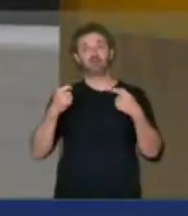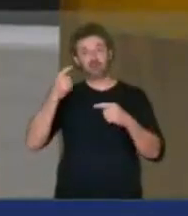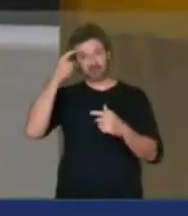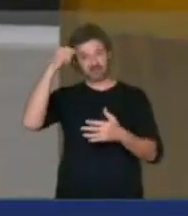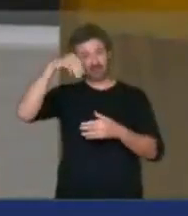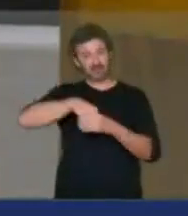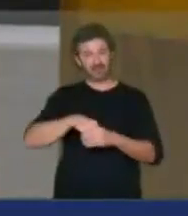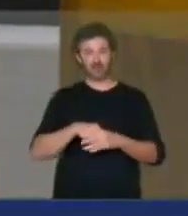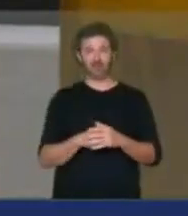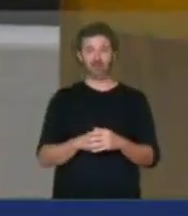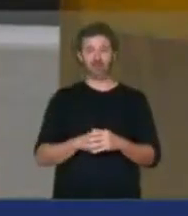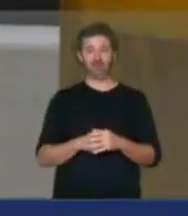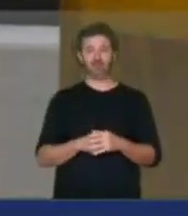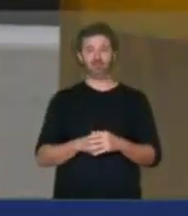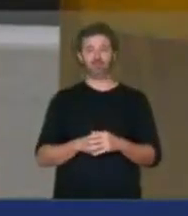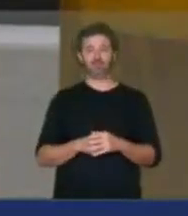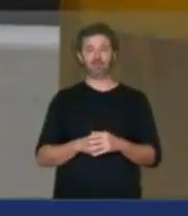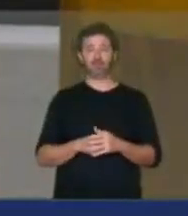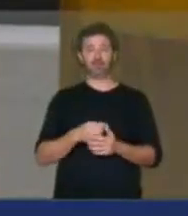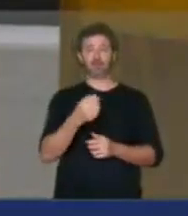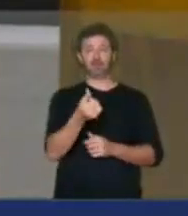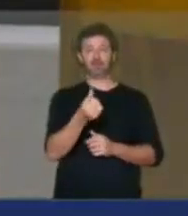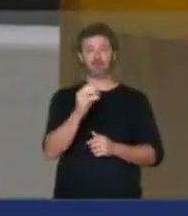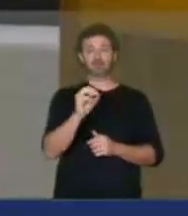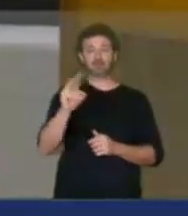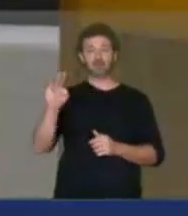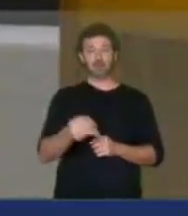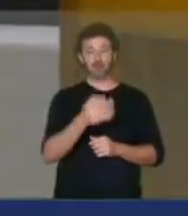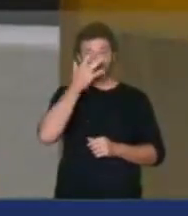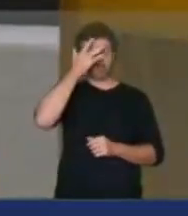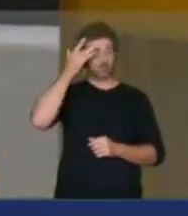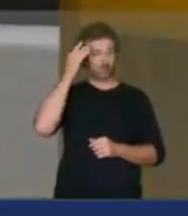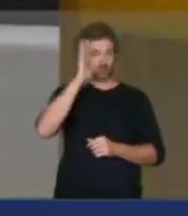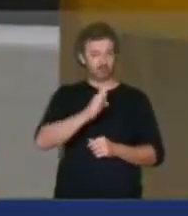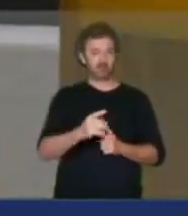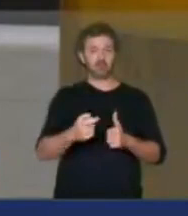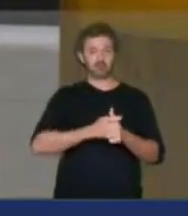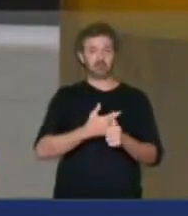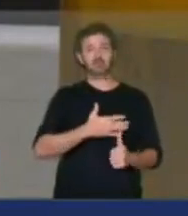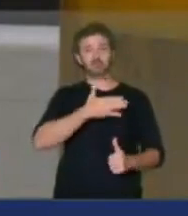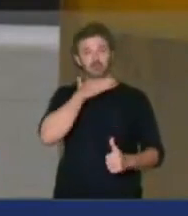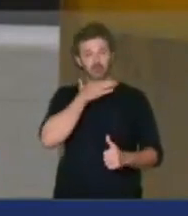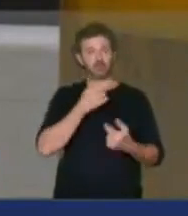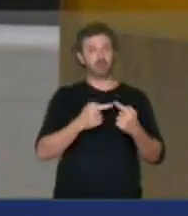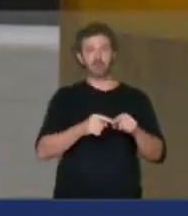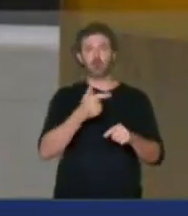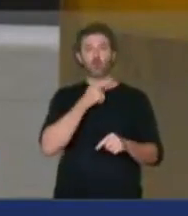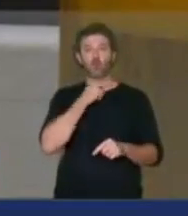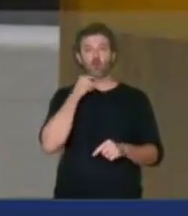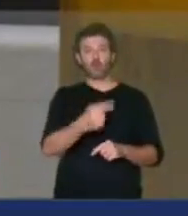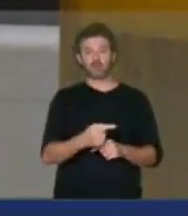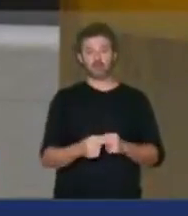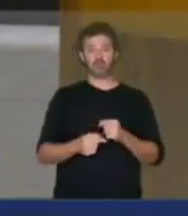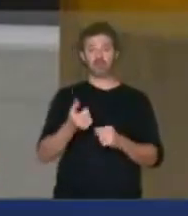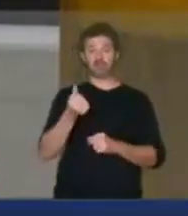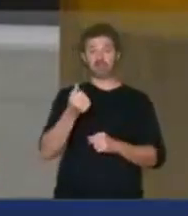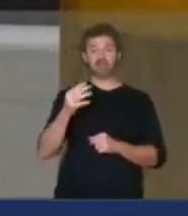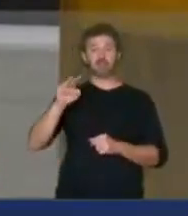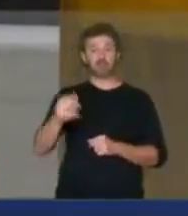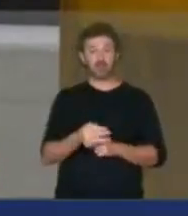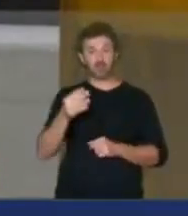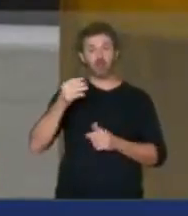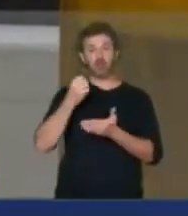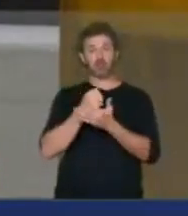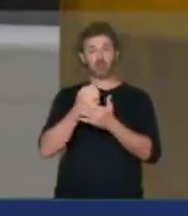ser consideradas. Nós temos aí mais de 60 milhões de brasileiros endividados com restrição ao crédito. Mais de 6